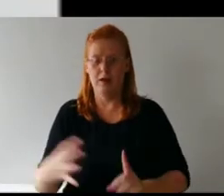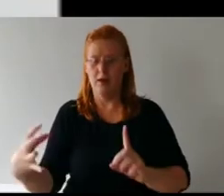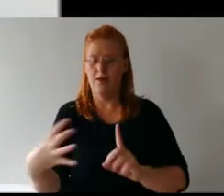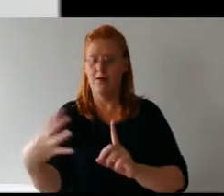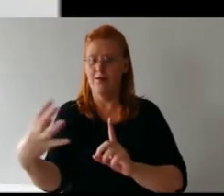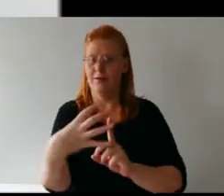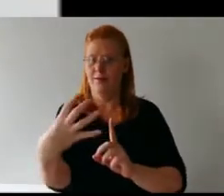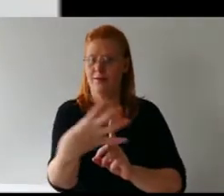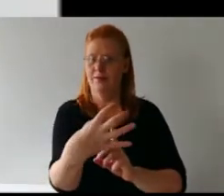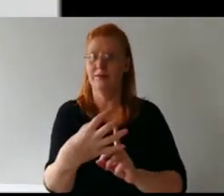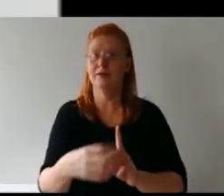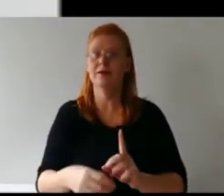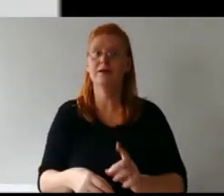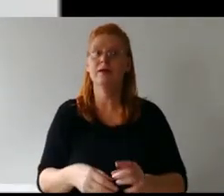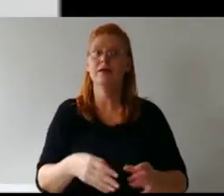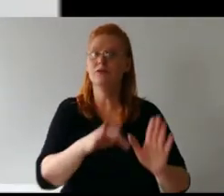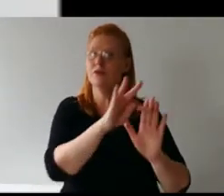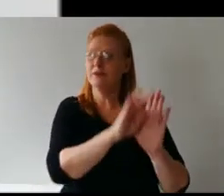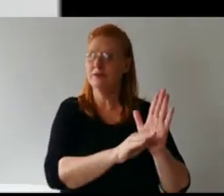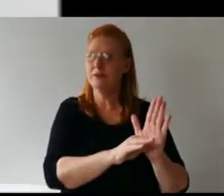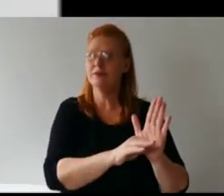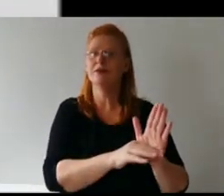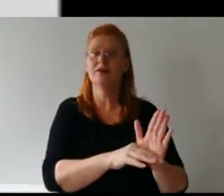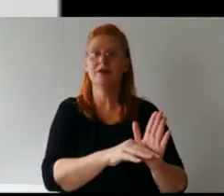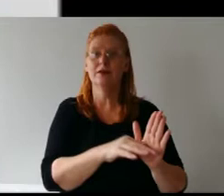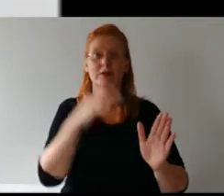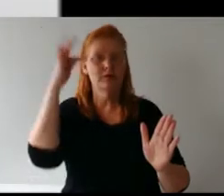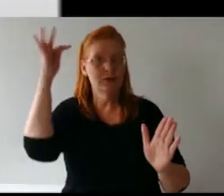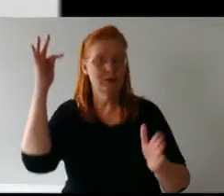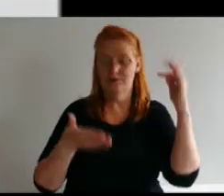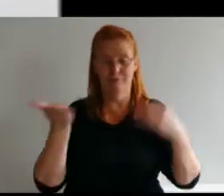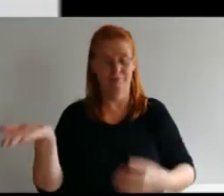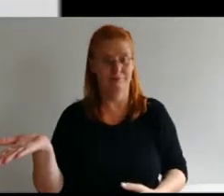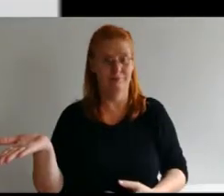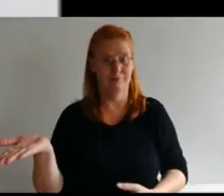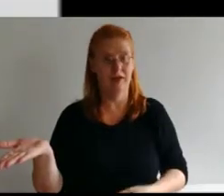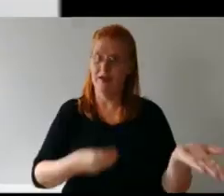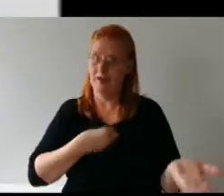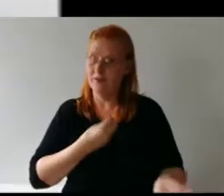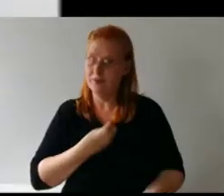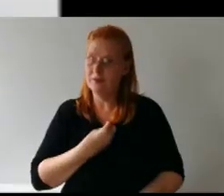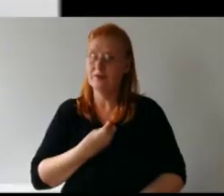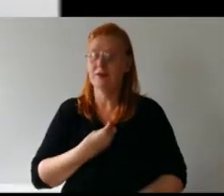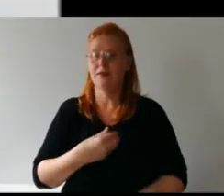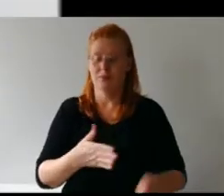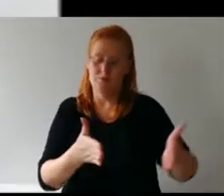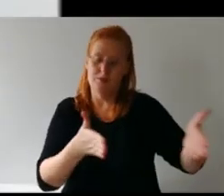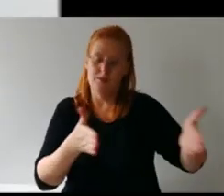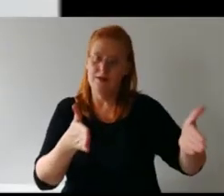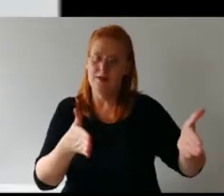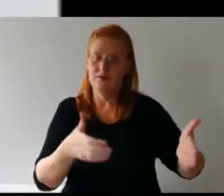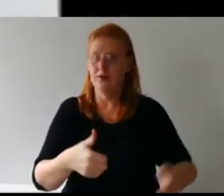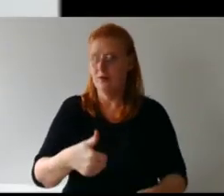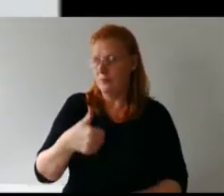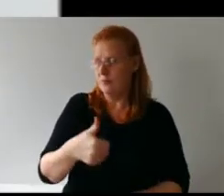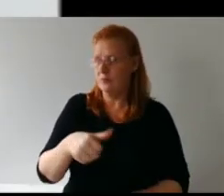Teve como principal influência os textos do filósofo Nietzsche, que viveu nos